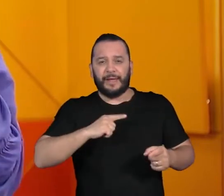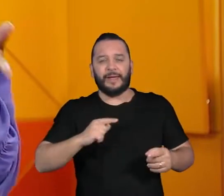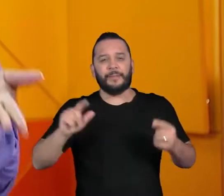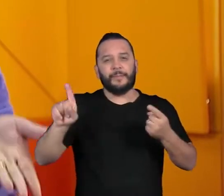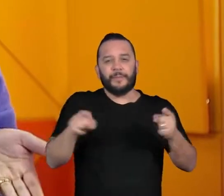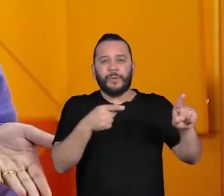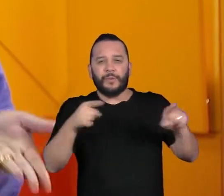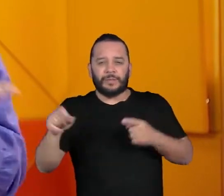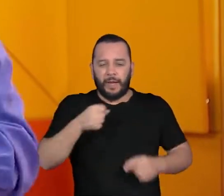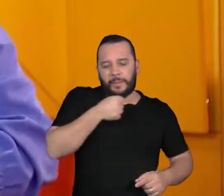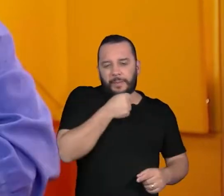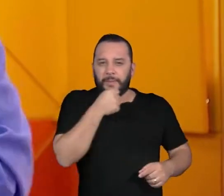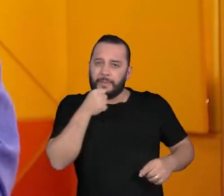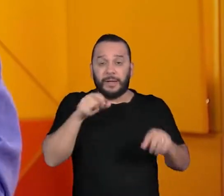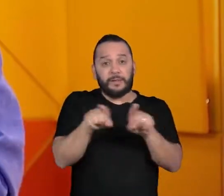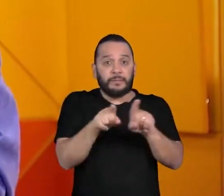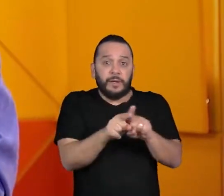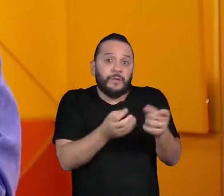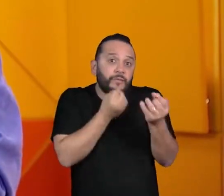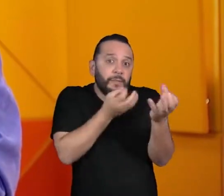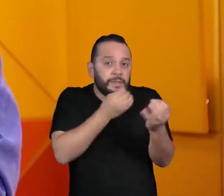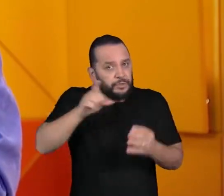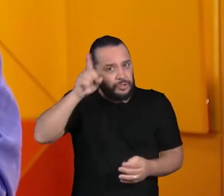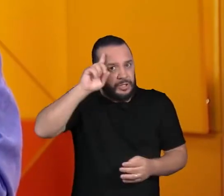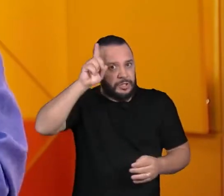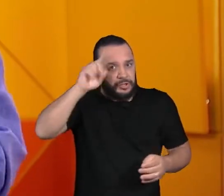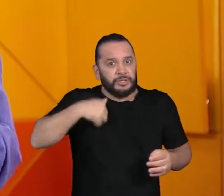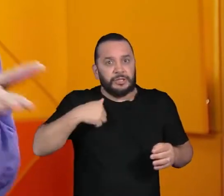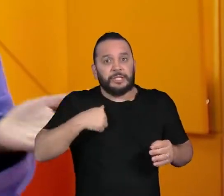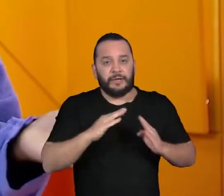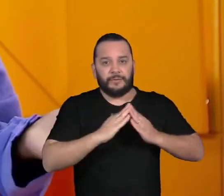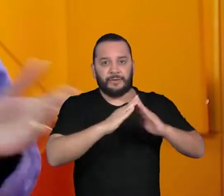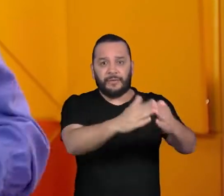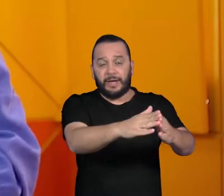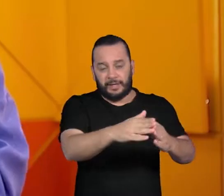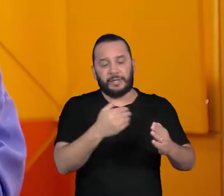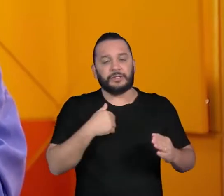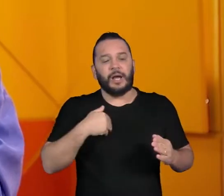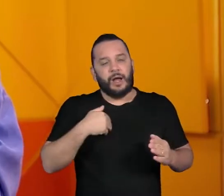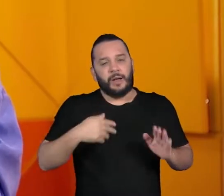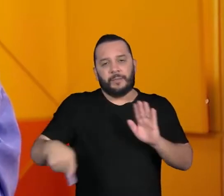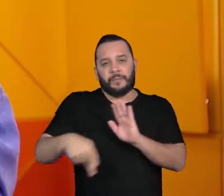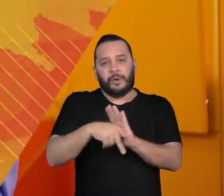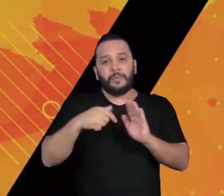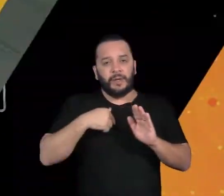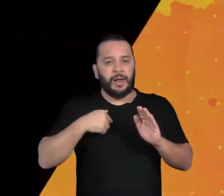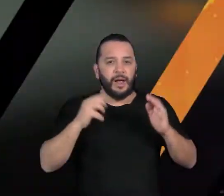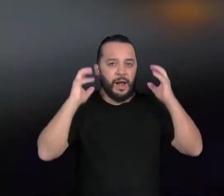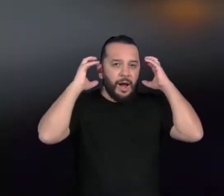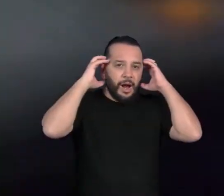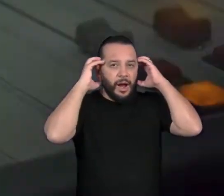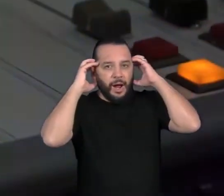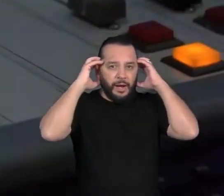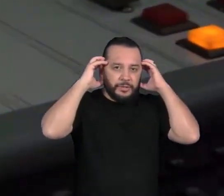dia da quebrada. E esse ano a Rádio Heliópolis está completando 30 anos de existência.